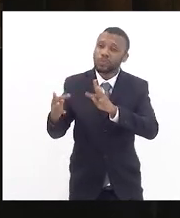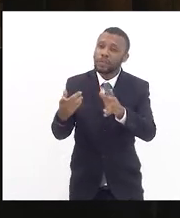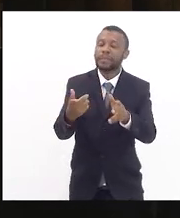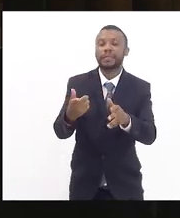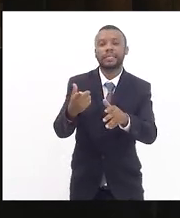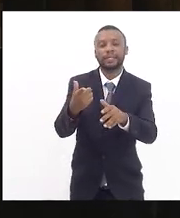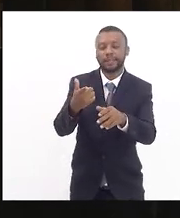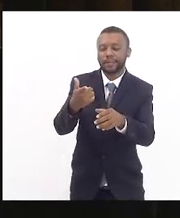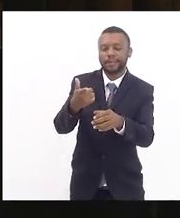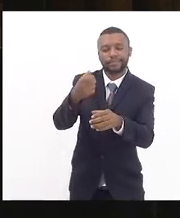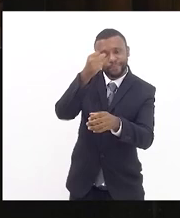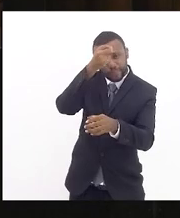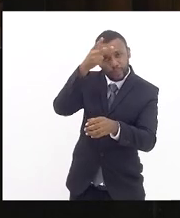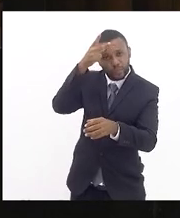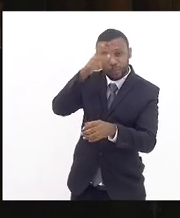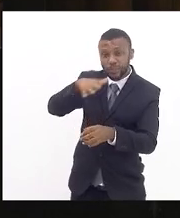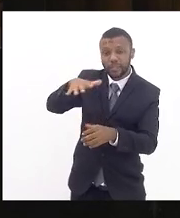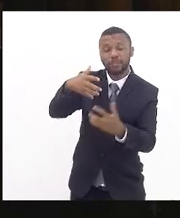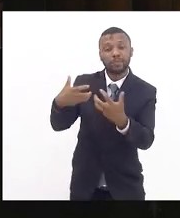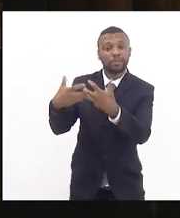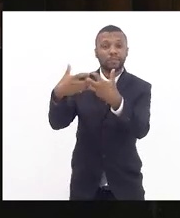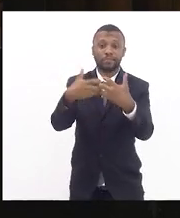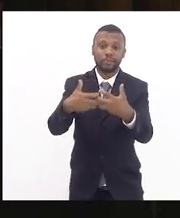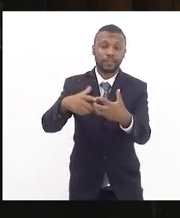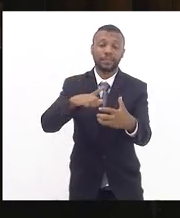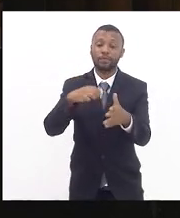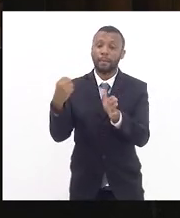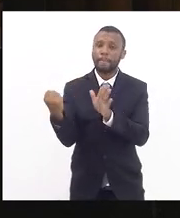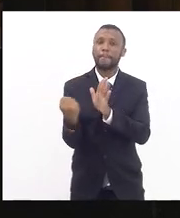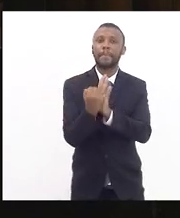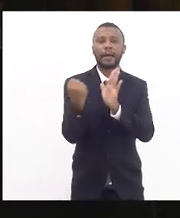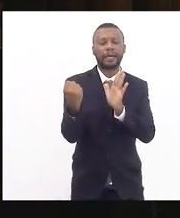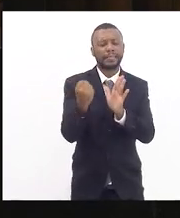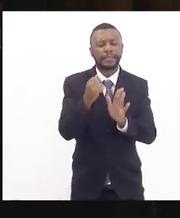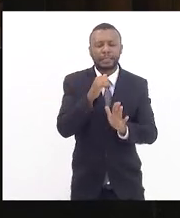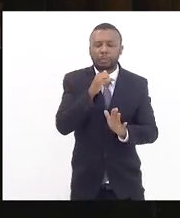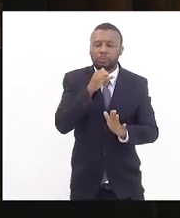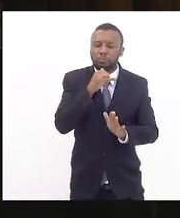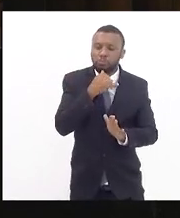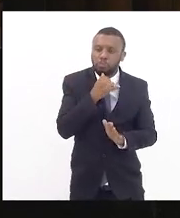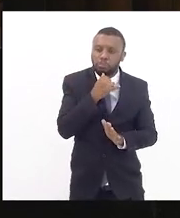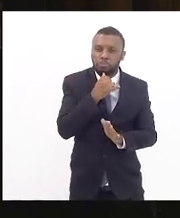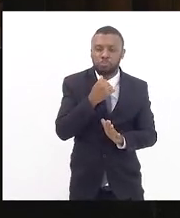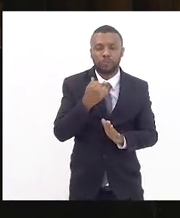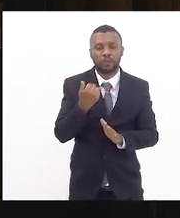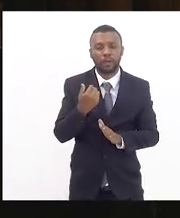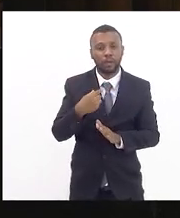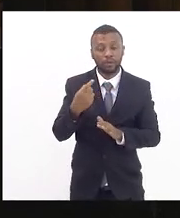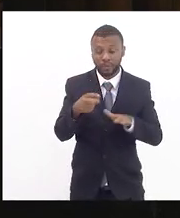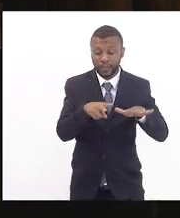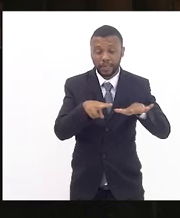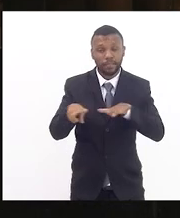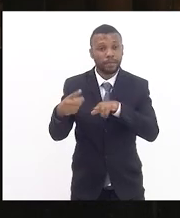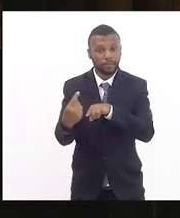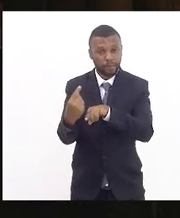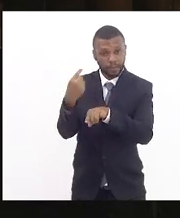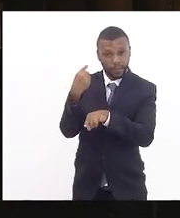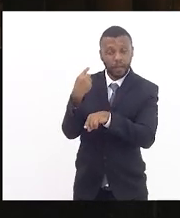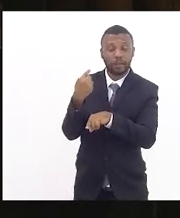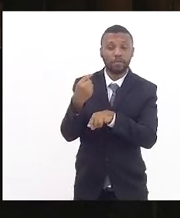uma margem de grande tristeza. Eu que protocolei na semana passada um projeto